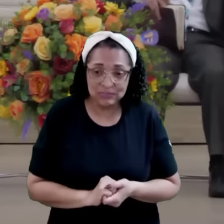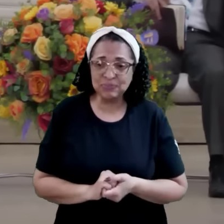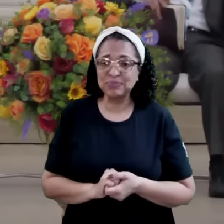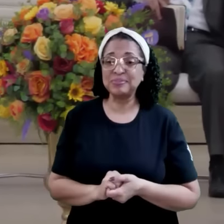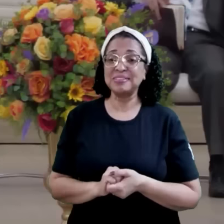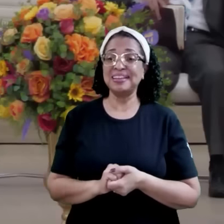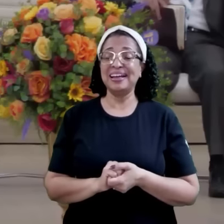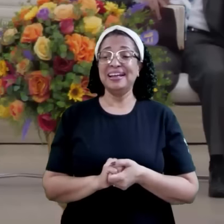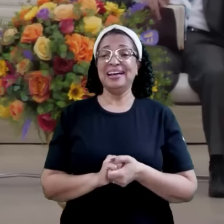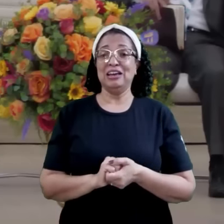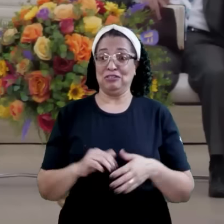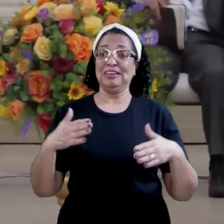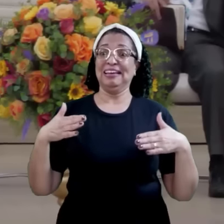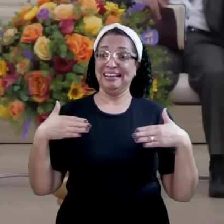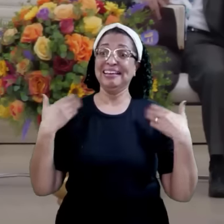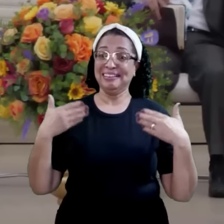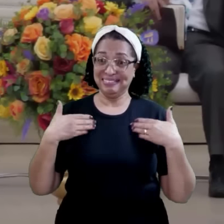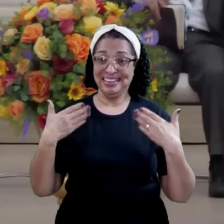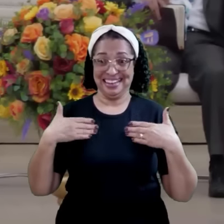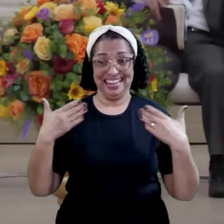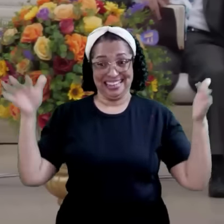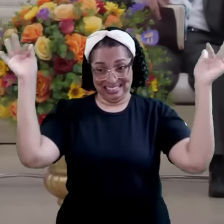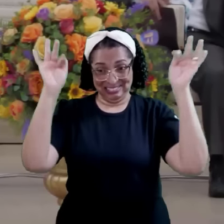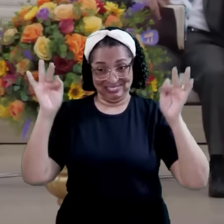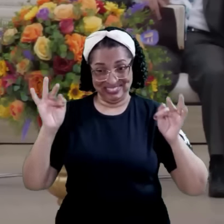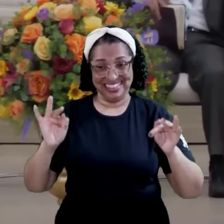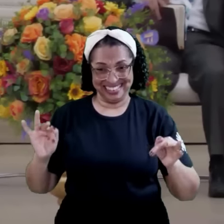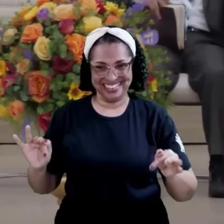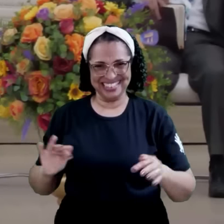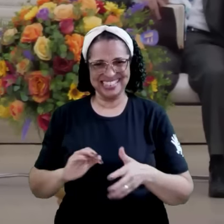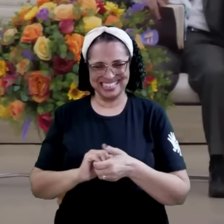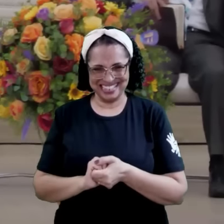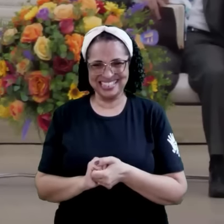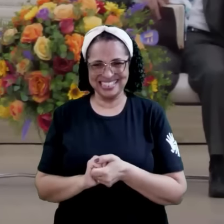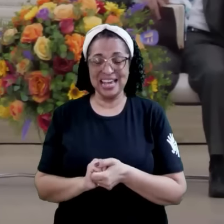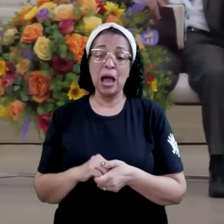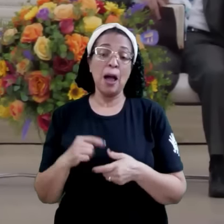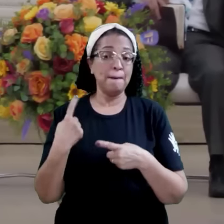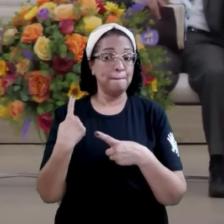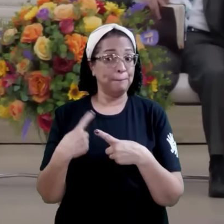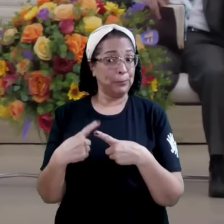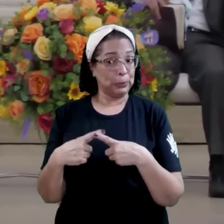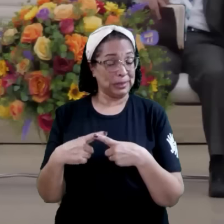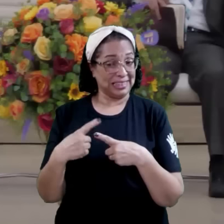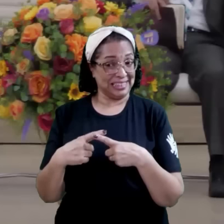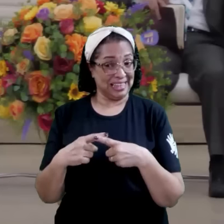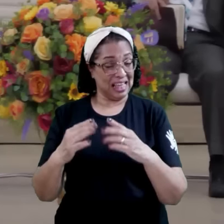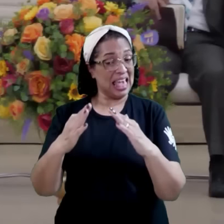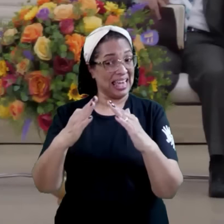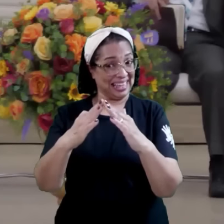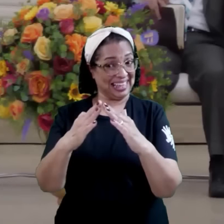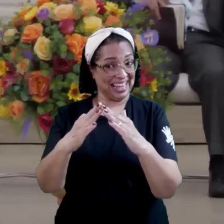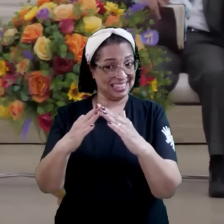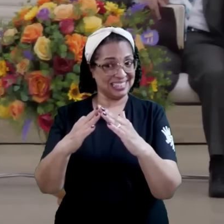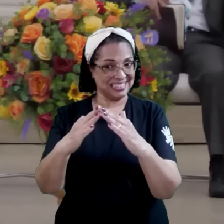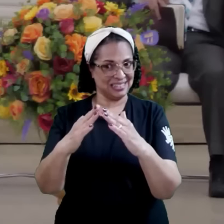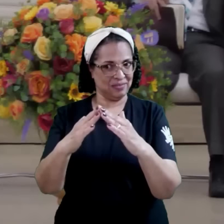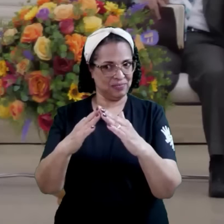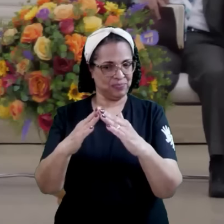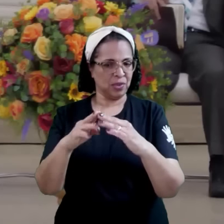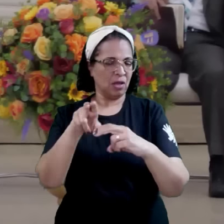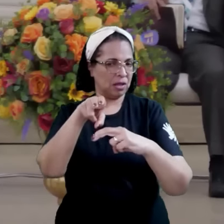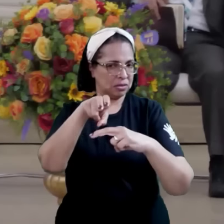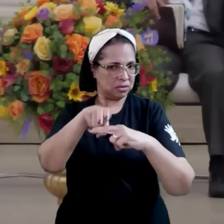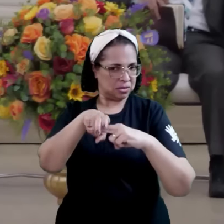o som assim é mas eu tô pedindo para senhor ligar senhor já viu um Senhorzinho sentado aqui na varanda é meu pai tá ch vend em Catanduva ele não pode ficar porque ele já tem